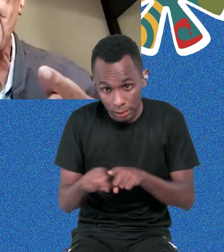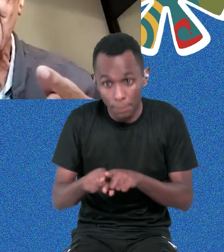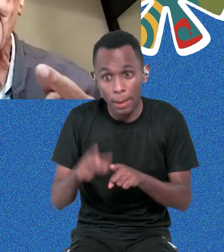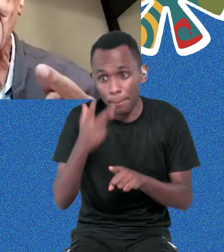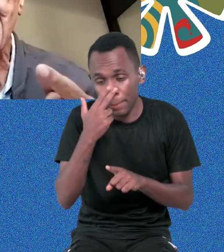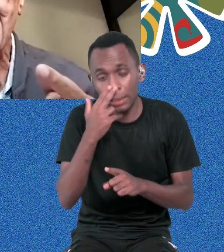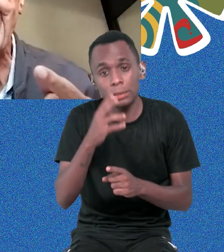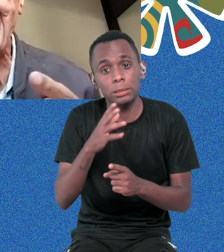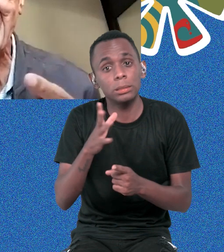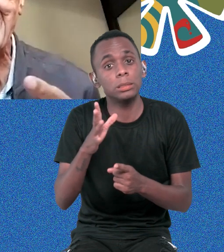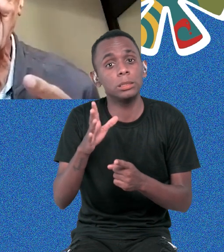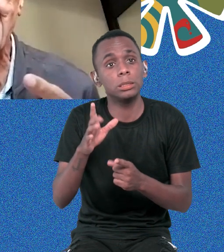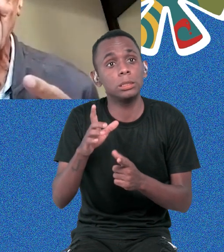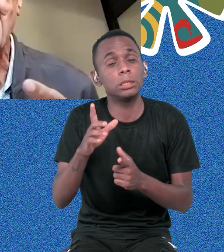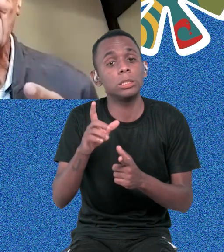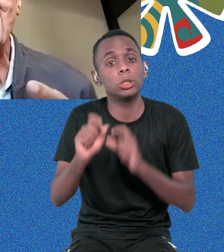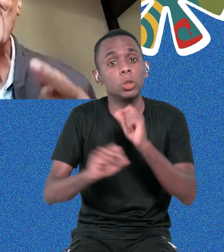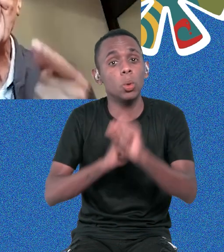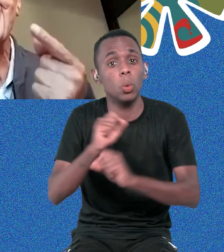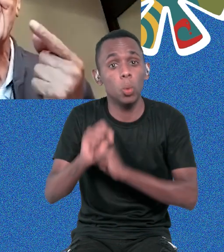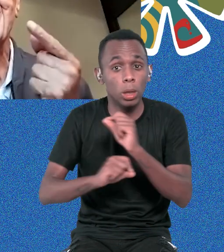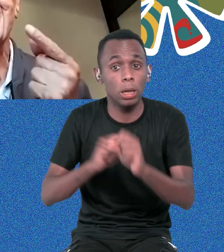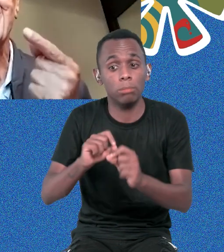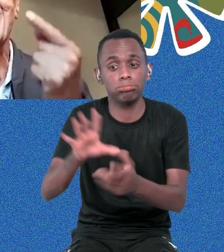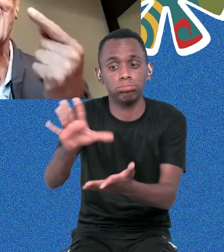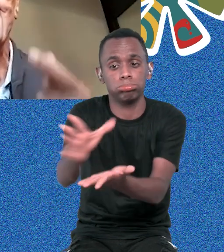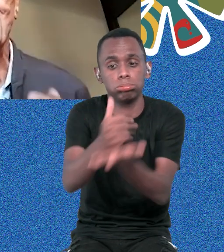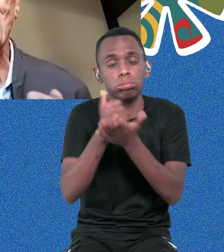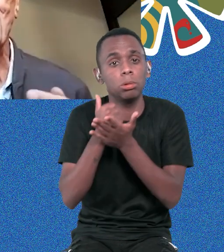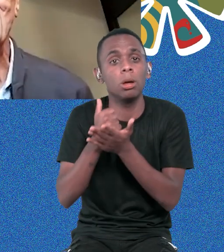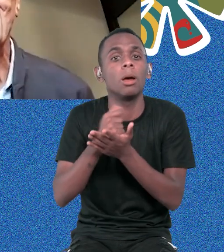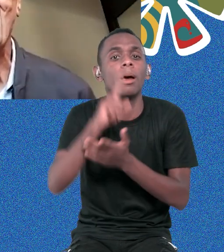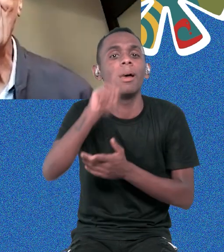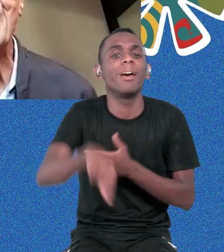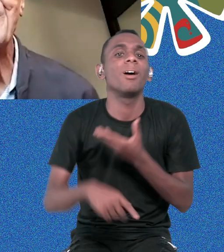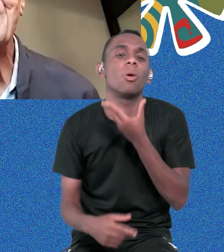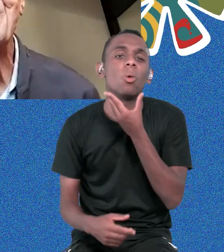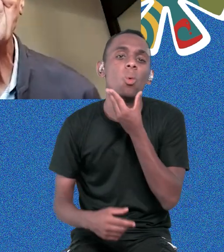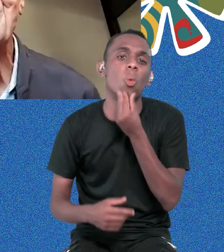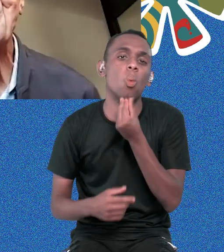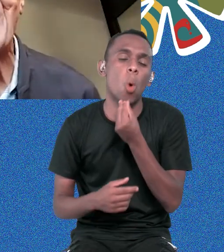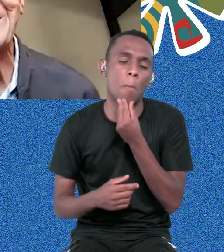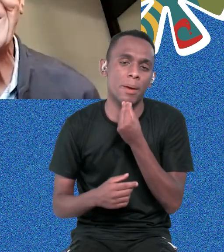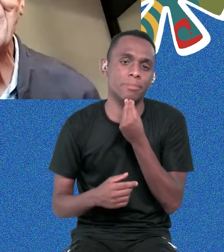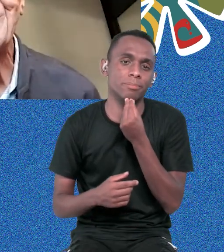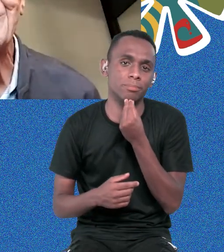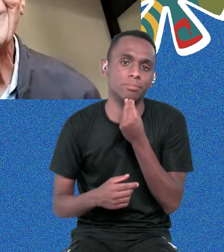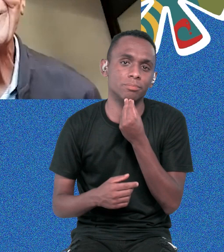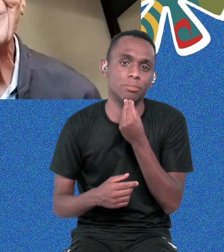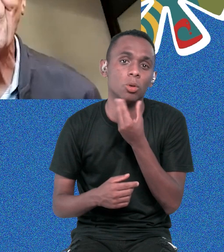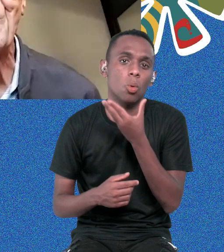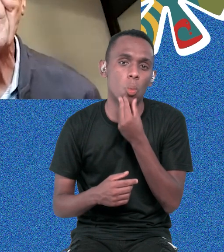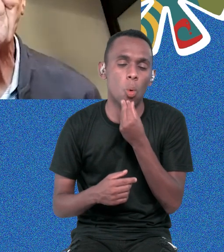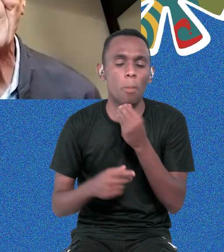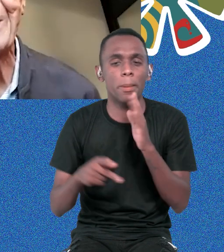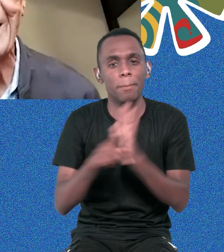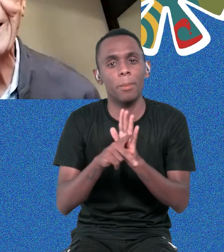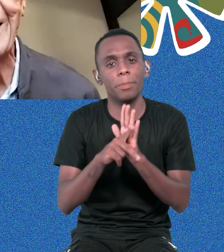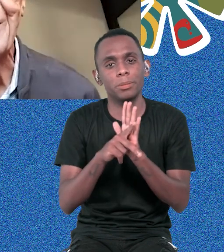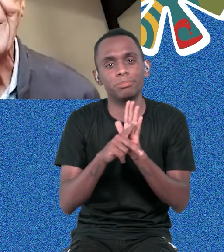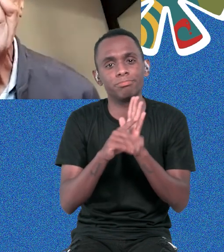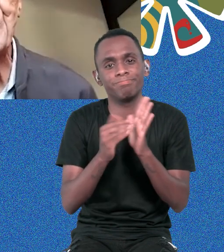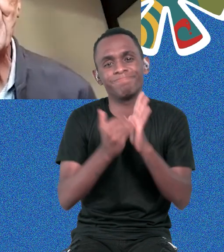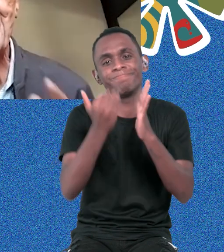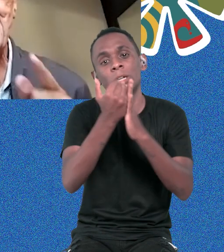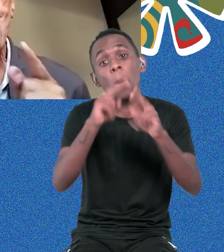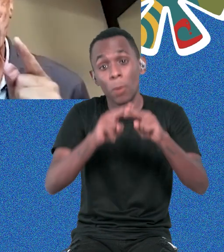sujeitos desta nação foi o homem pátrio, o homem